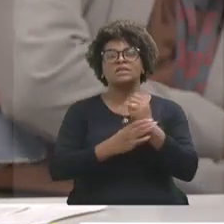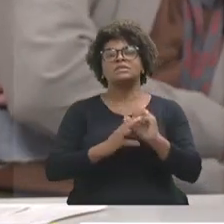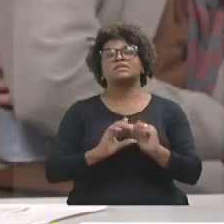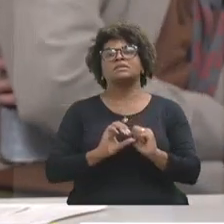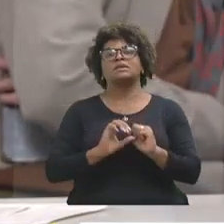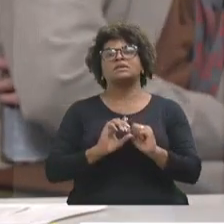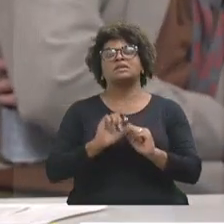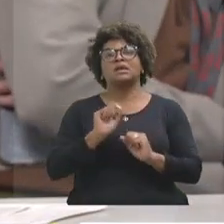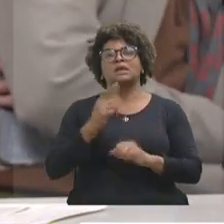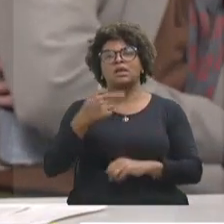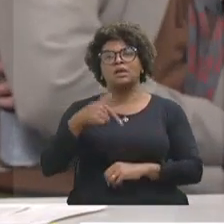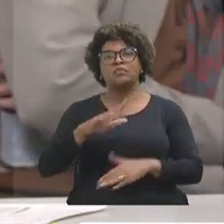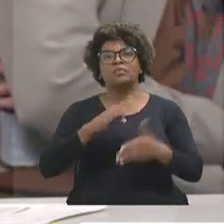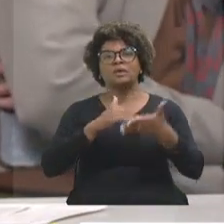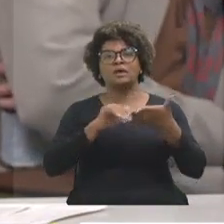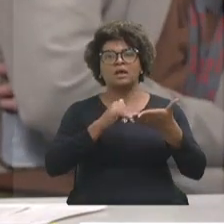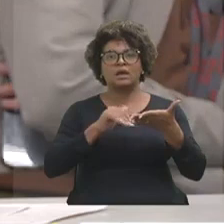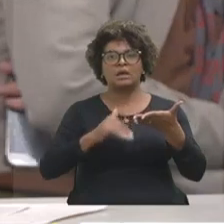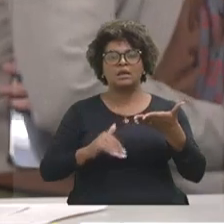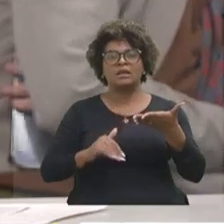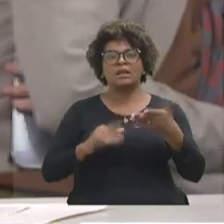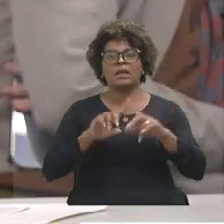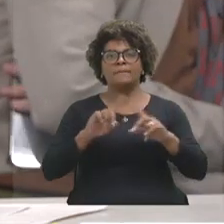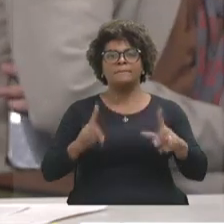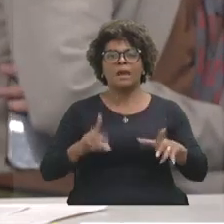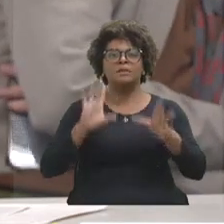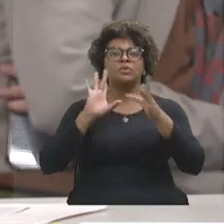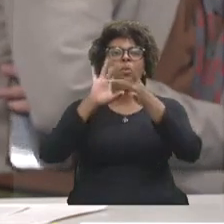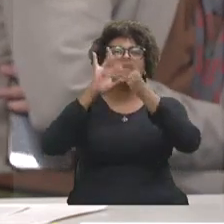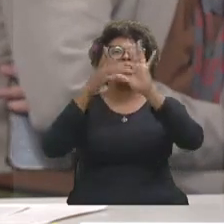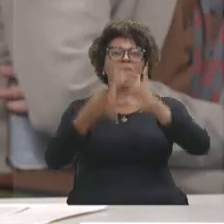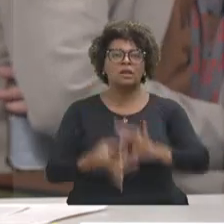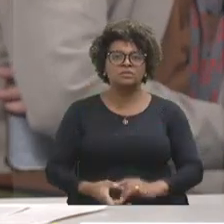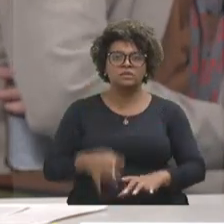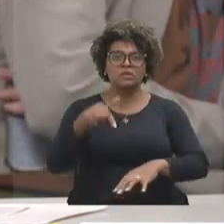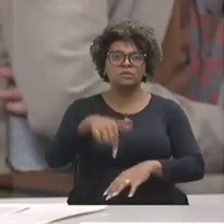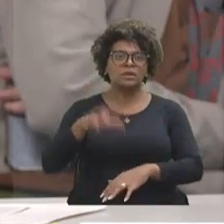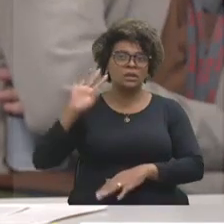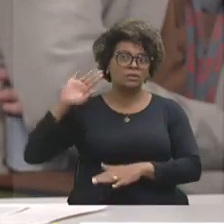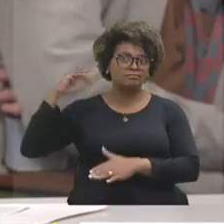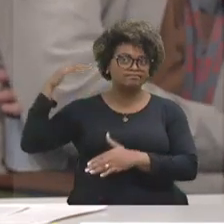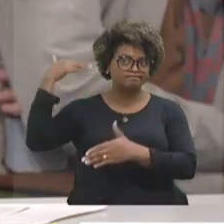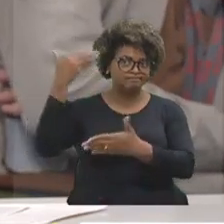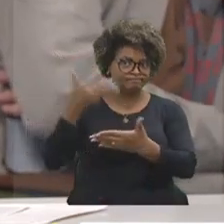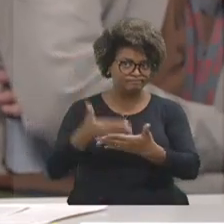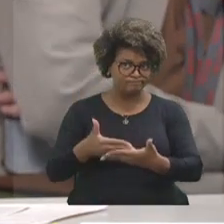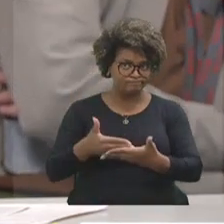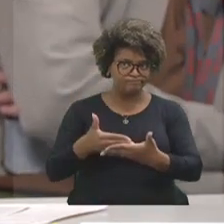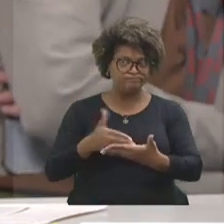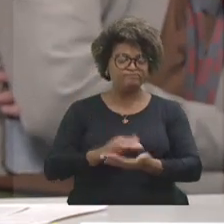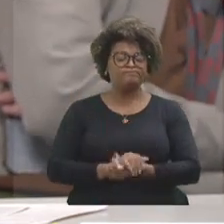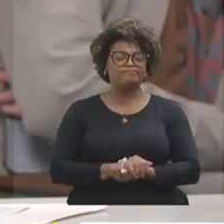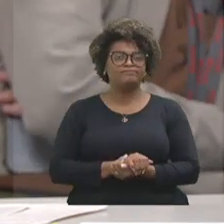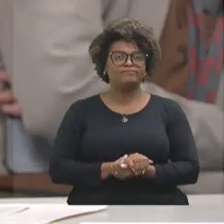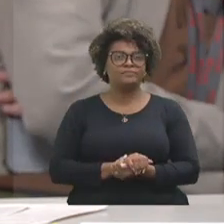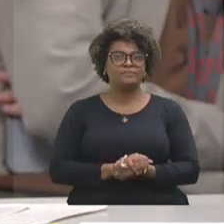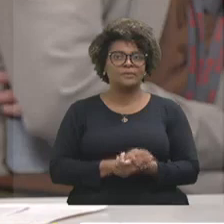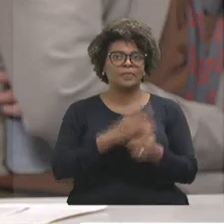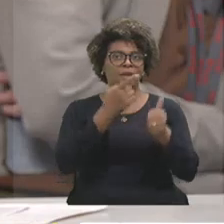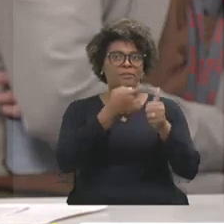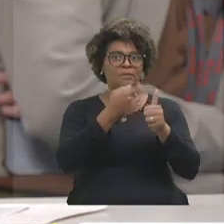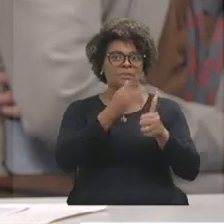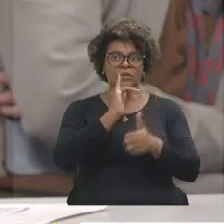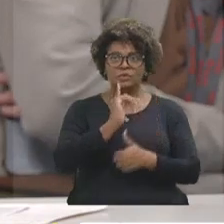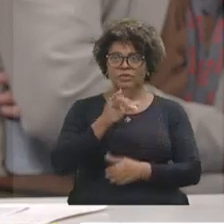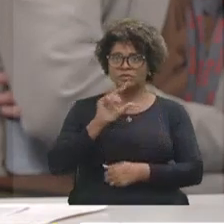secretaria Mas vamos contextualizar todo o histórico primeiro é dizer que o Muniz